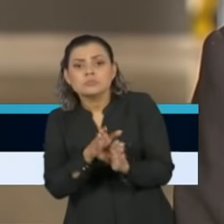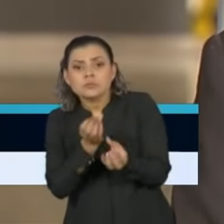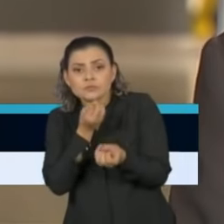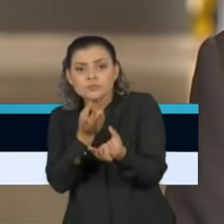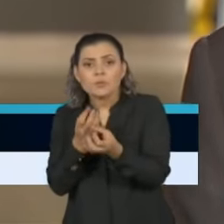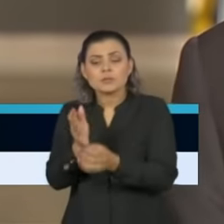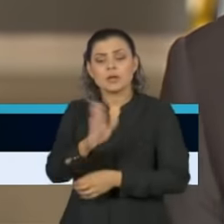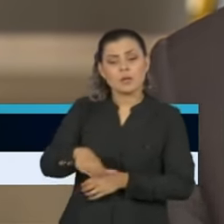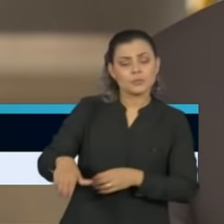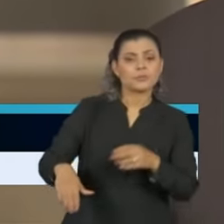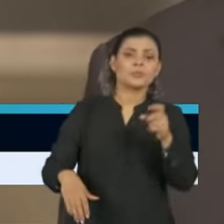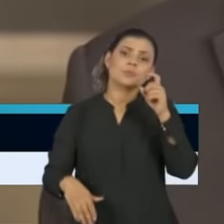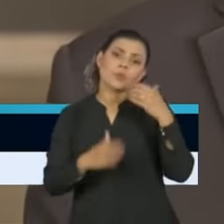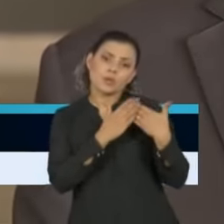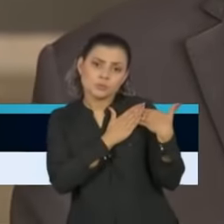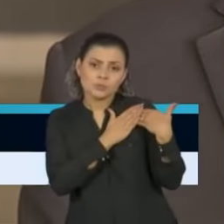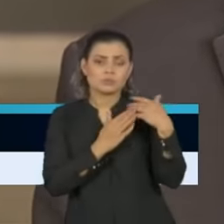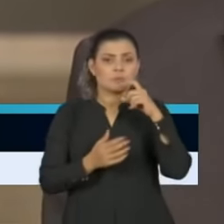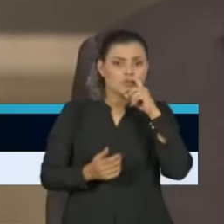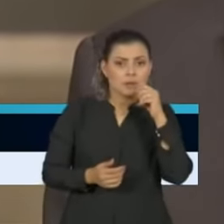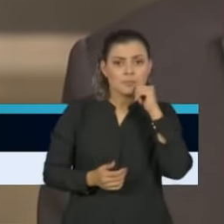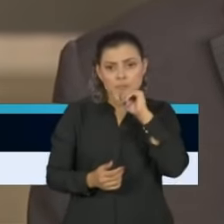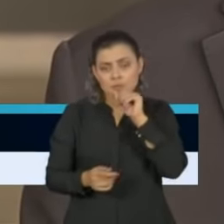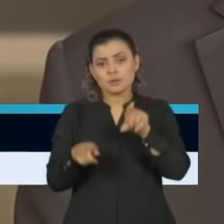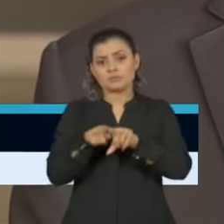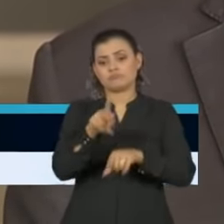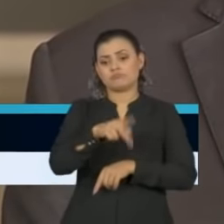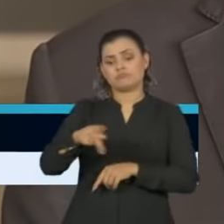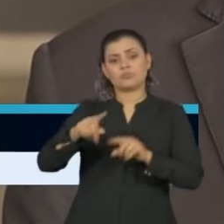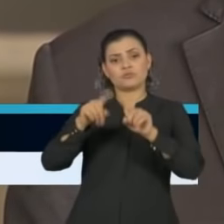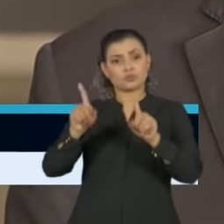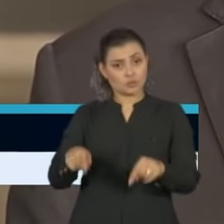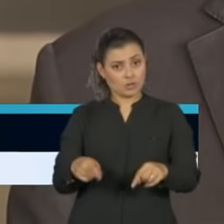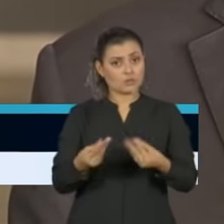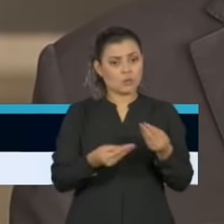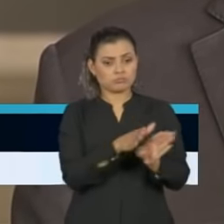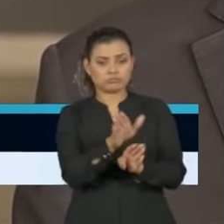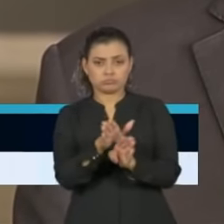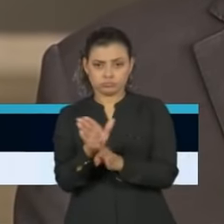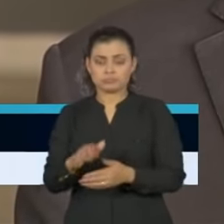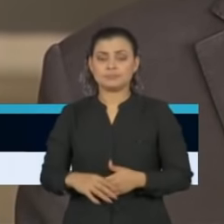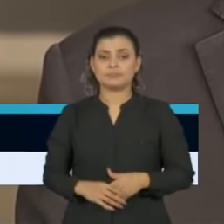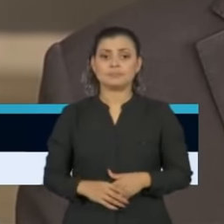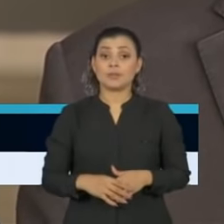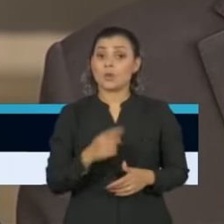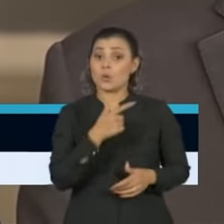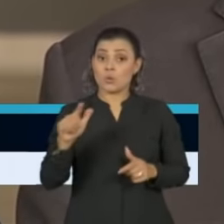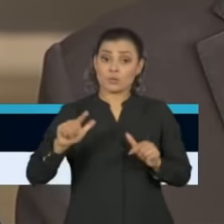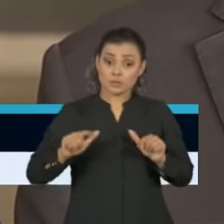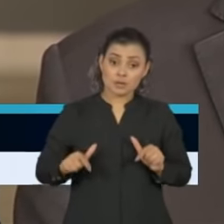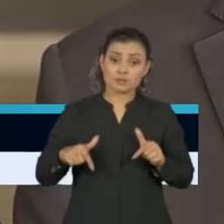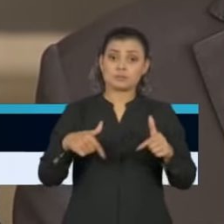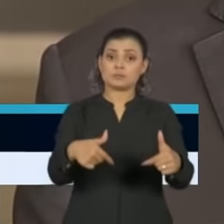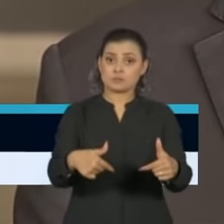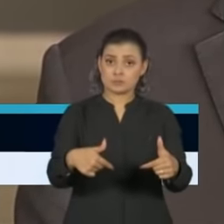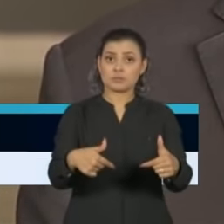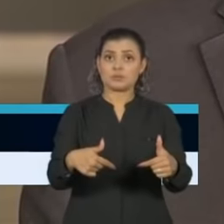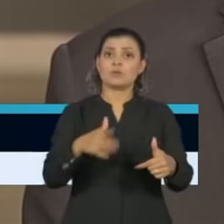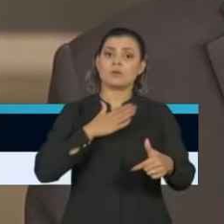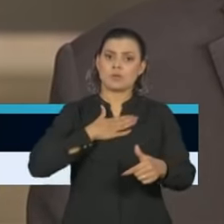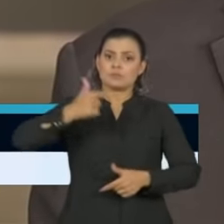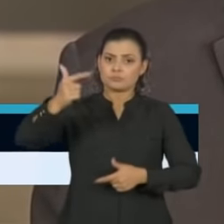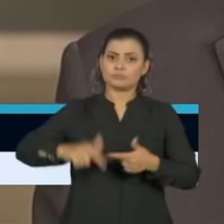a alunos, pais de alunos, professores e funcionários. Outra medida que eu